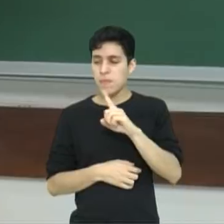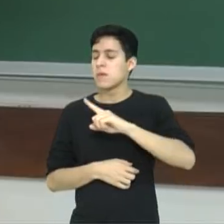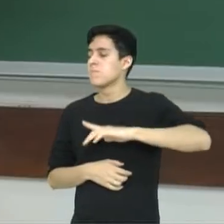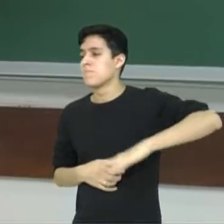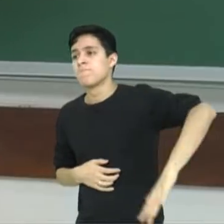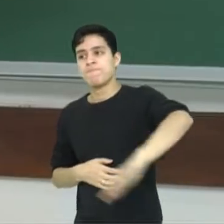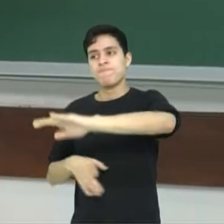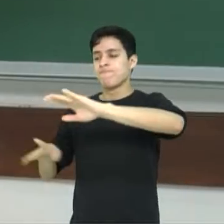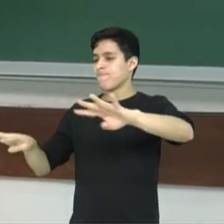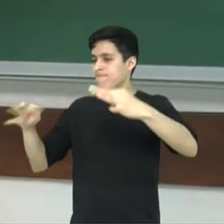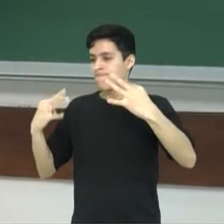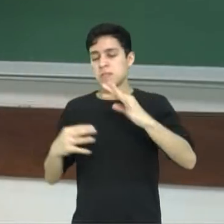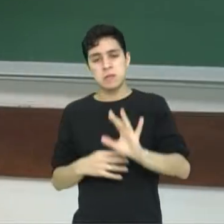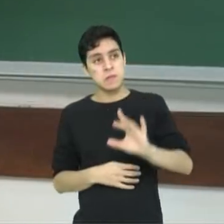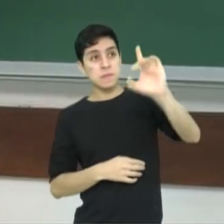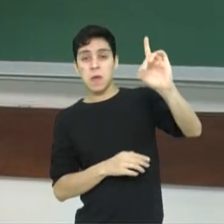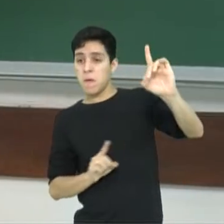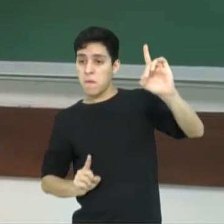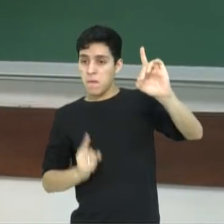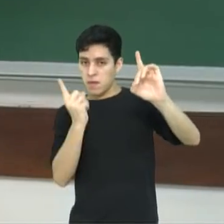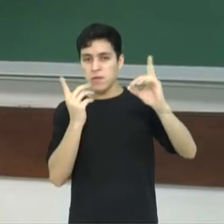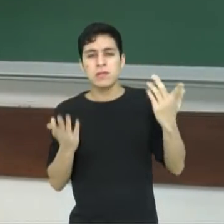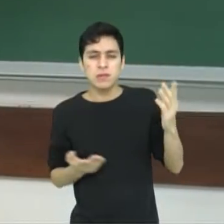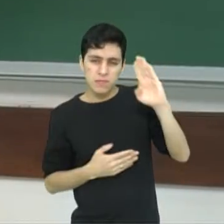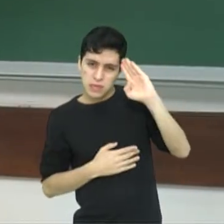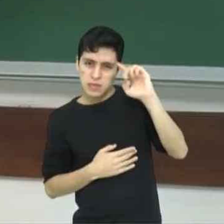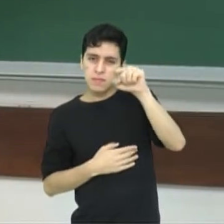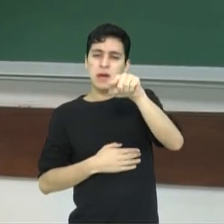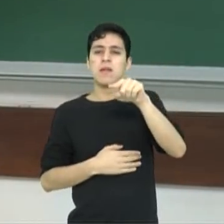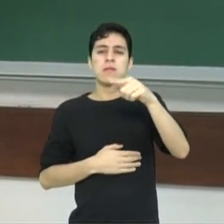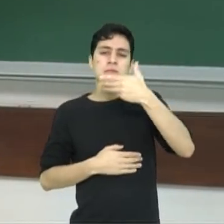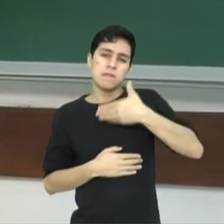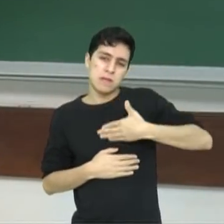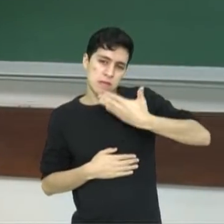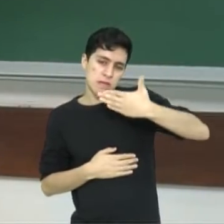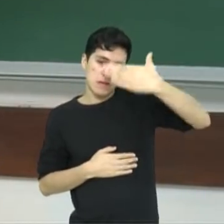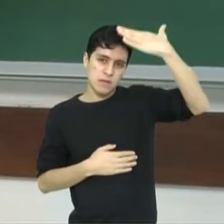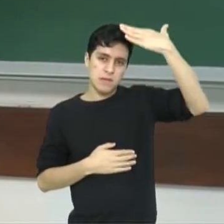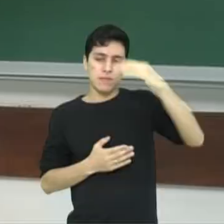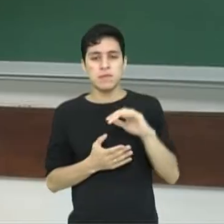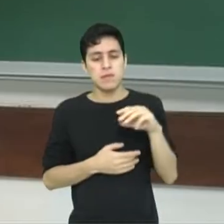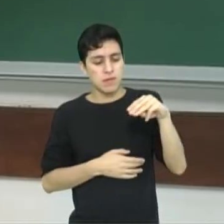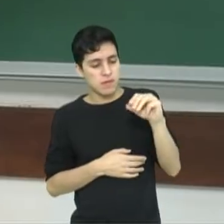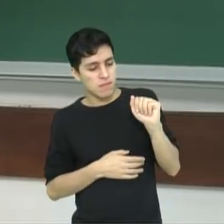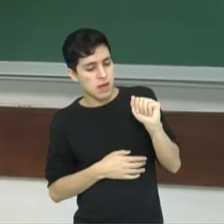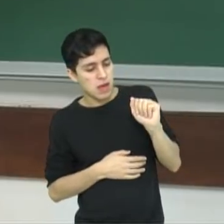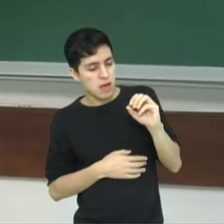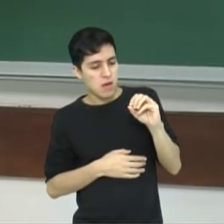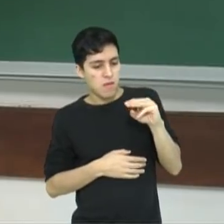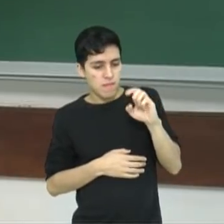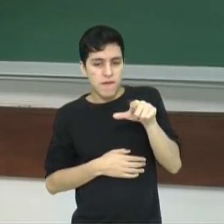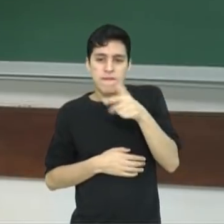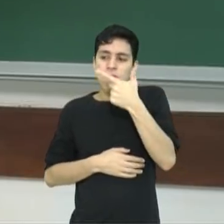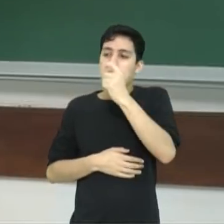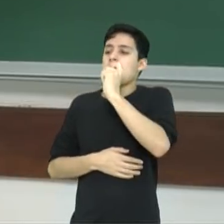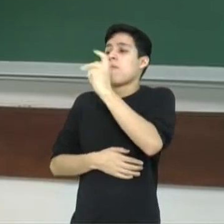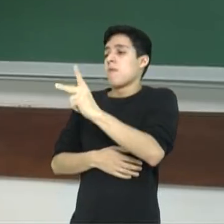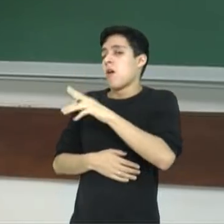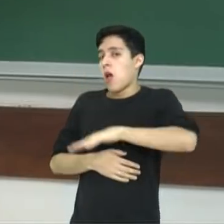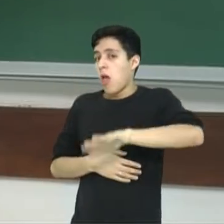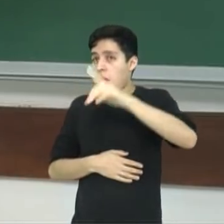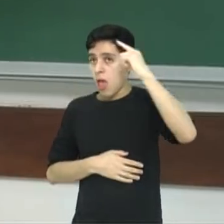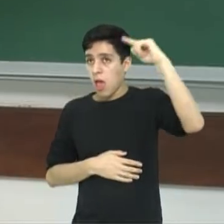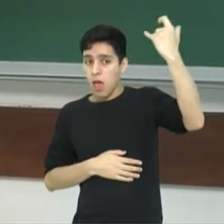né, do livro Alcorão. O Alcorão é o livro sagrado, inclusive, do islamismo. E no caso o anjo Gabriel, falando que ele era o profeta, que